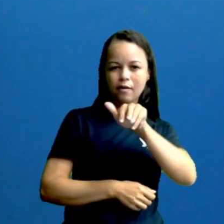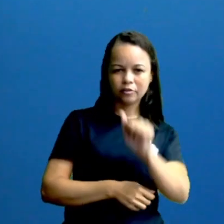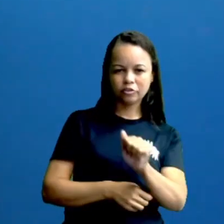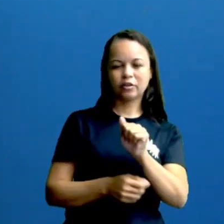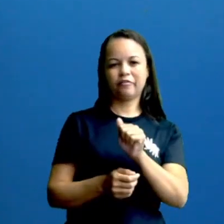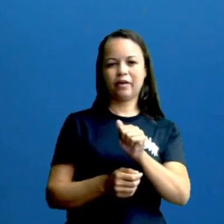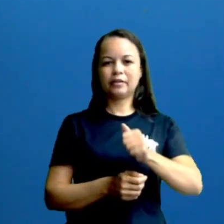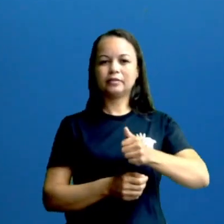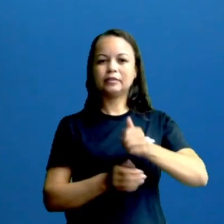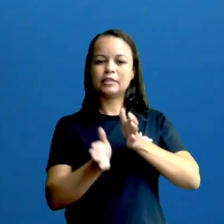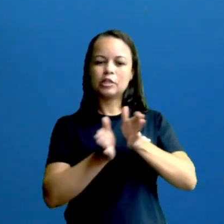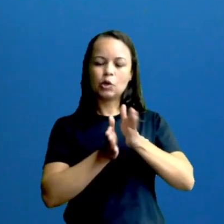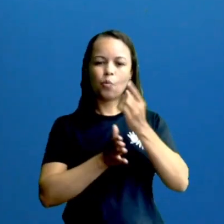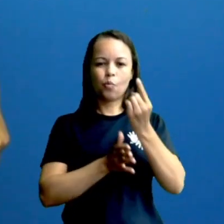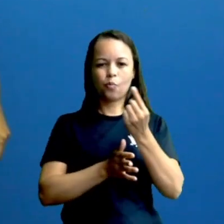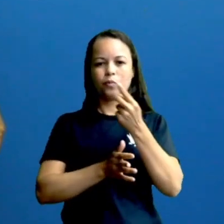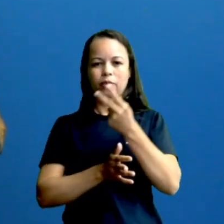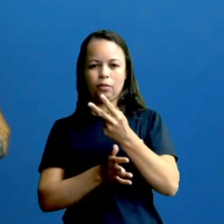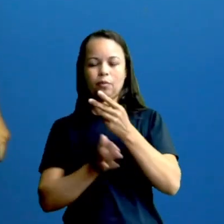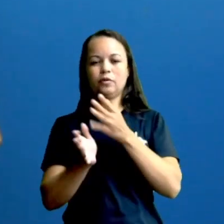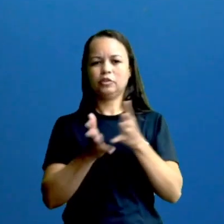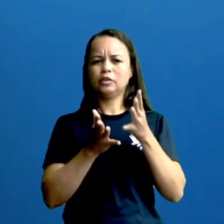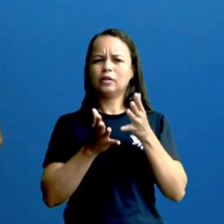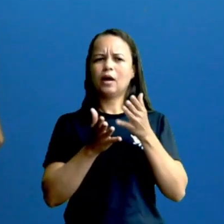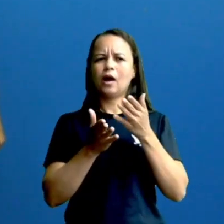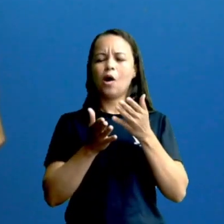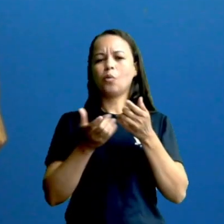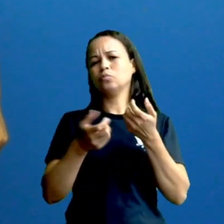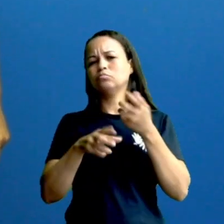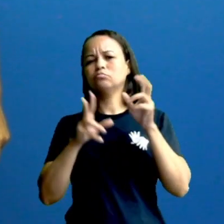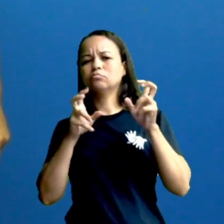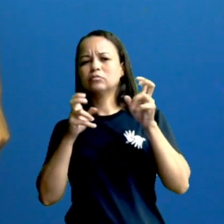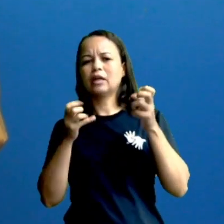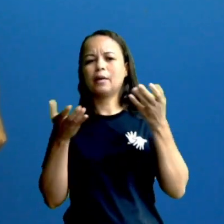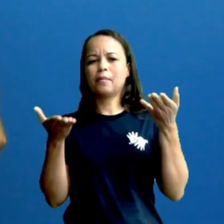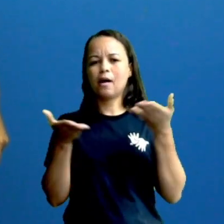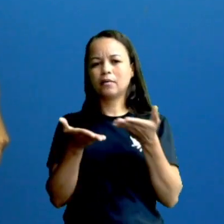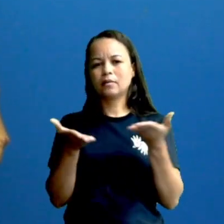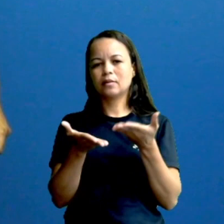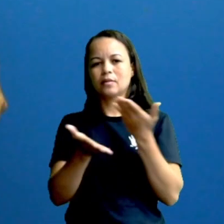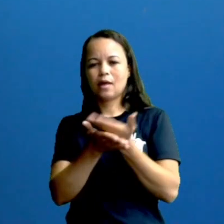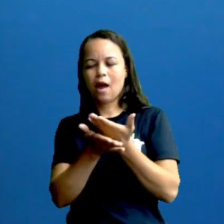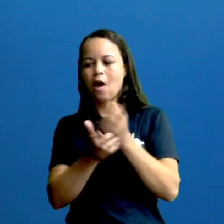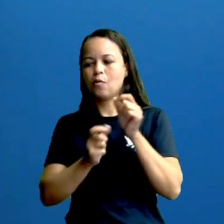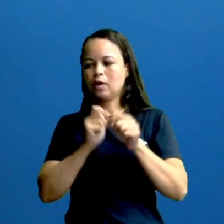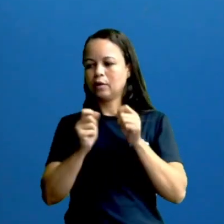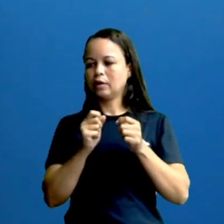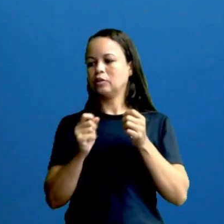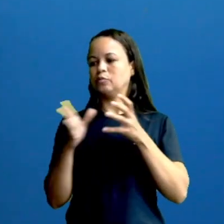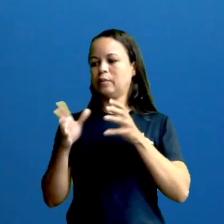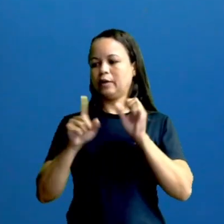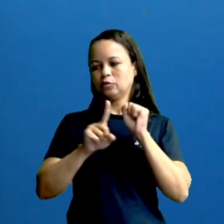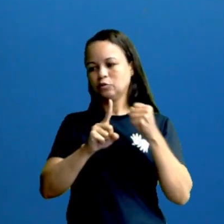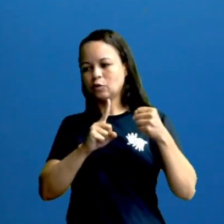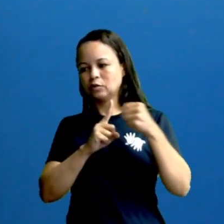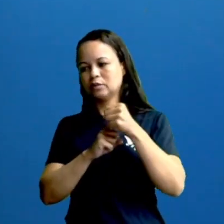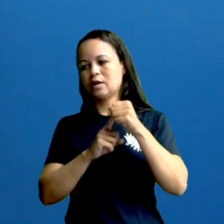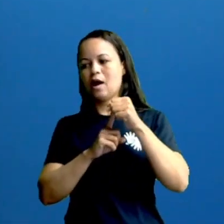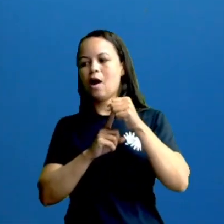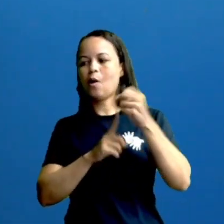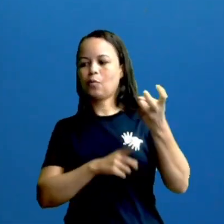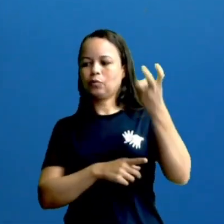nosso tema da aula de hoje é Aspectos Sociais, Culturais e Econômicos de Pernambuco. Nossa expectativa